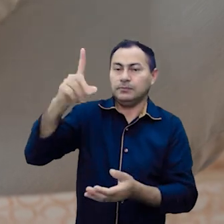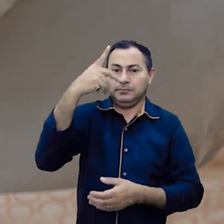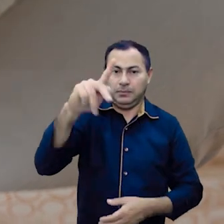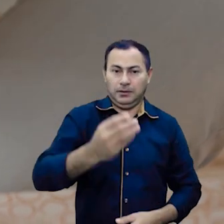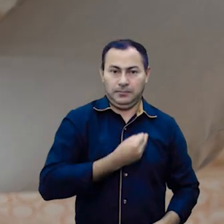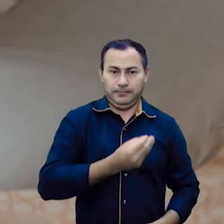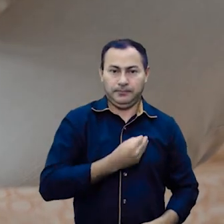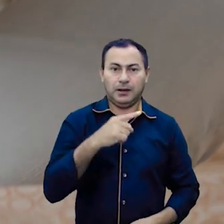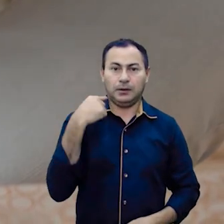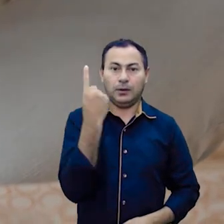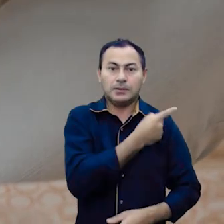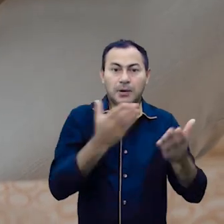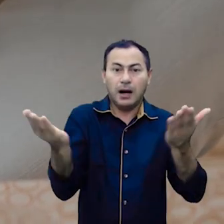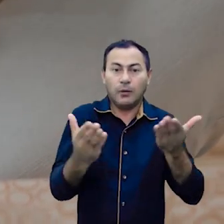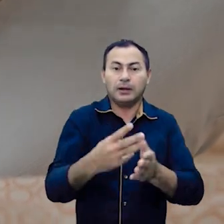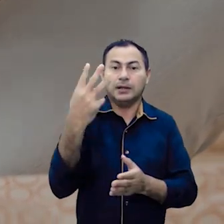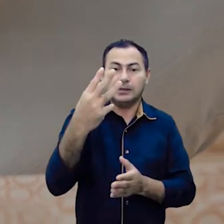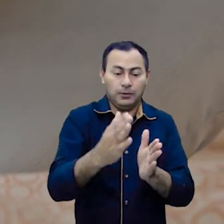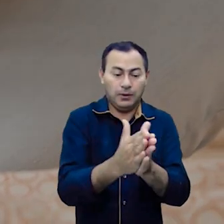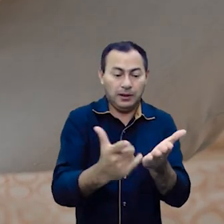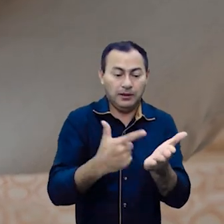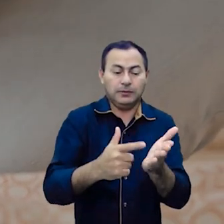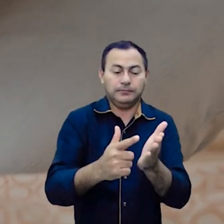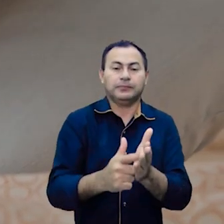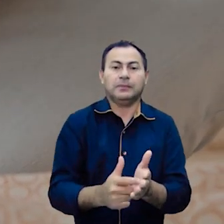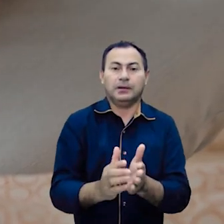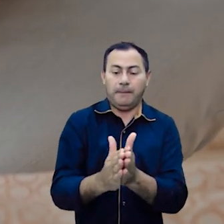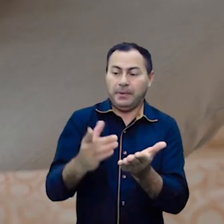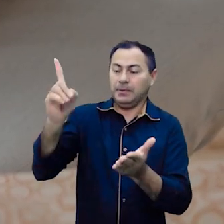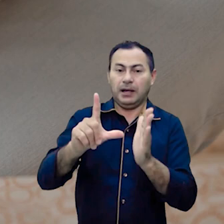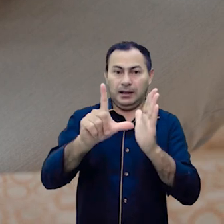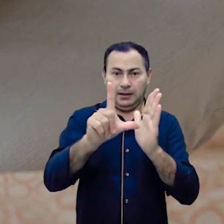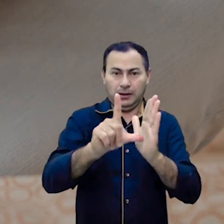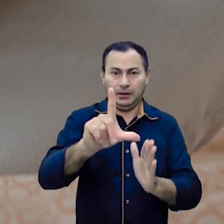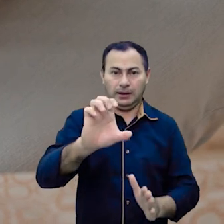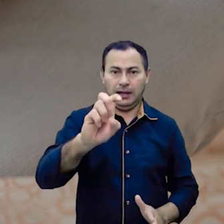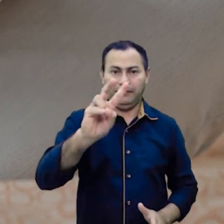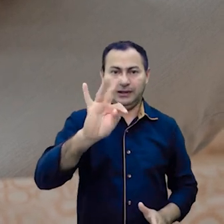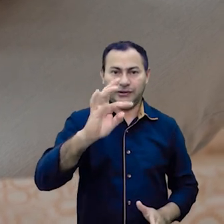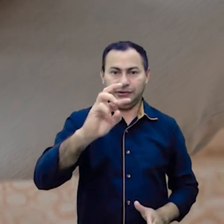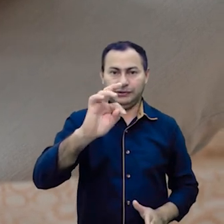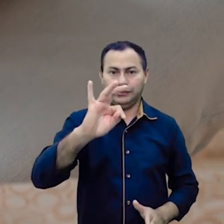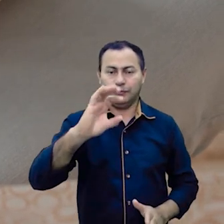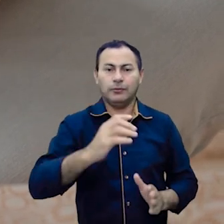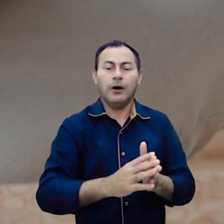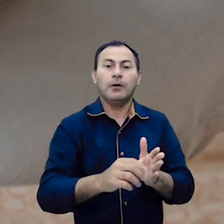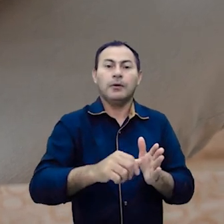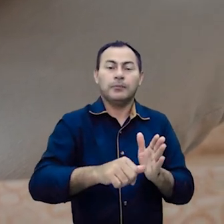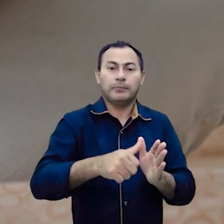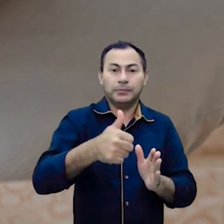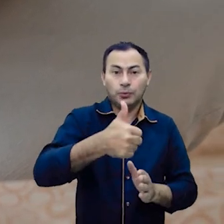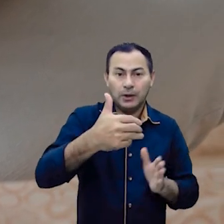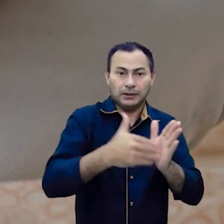de Deus para sua vida nós estamos agora no terceiro livro da Bíblia que é Levítico os primeiros sete capítulos mostram